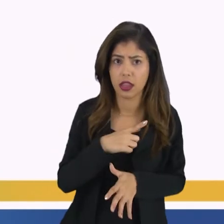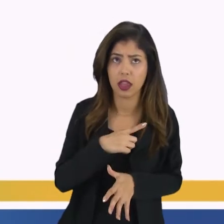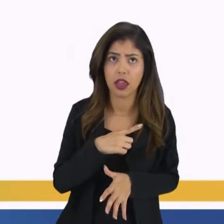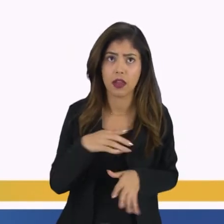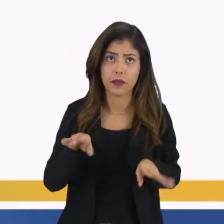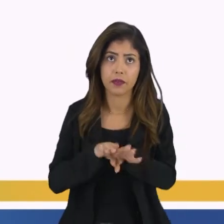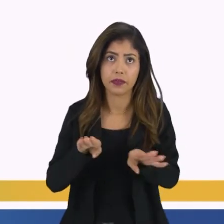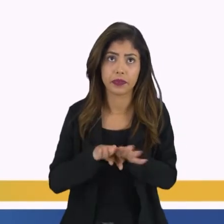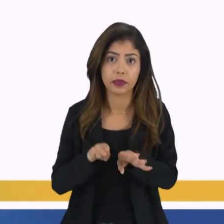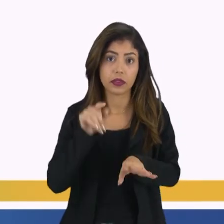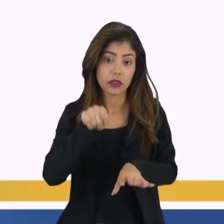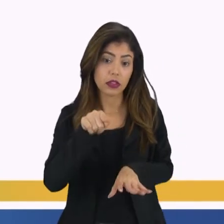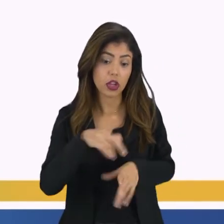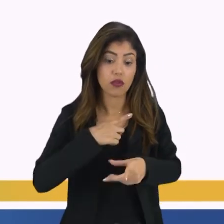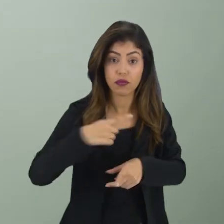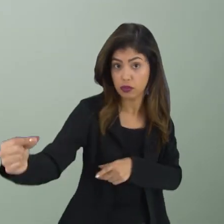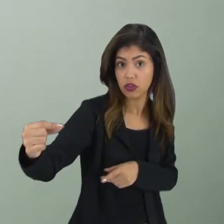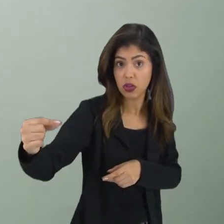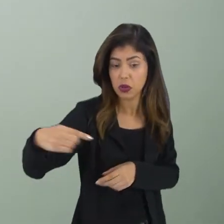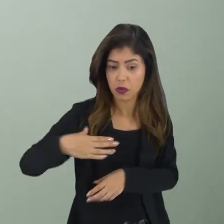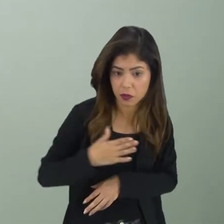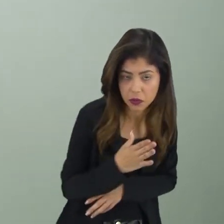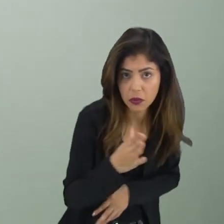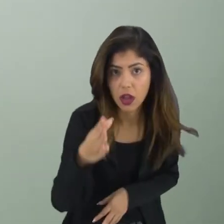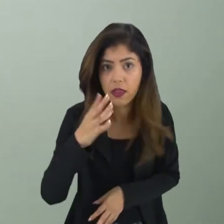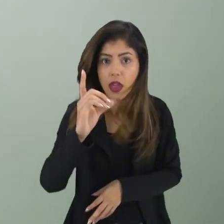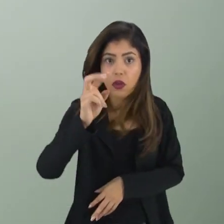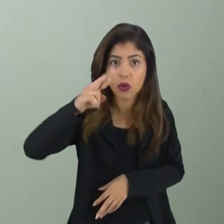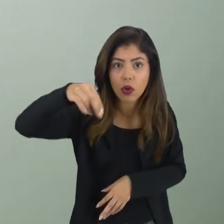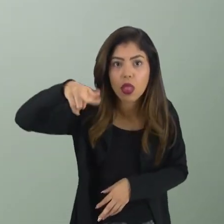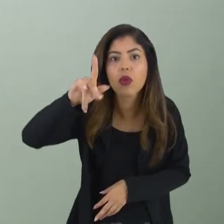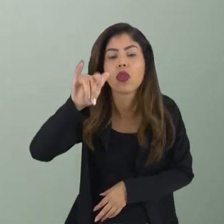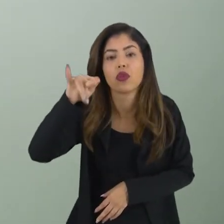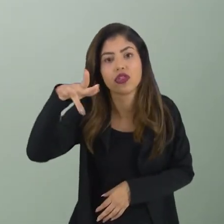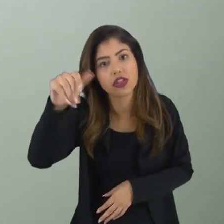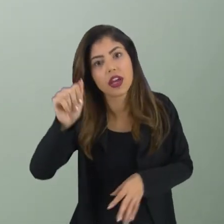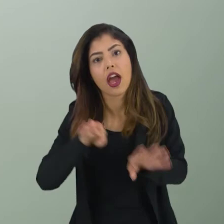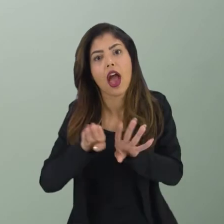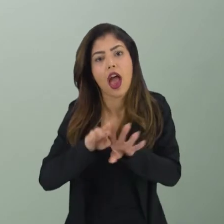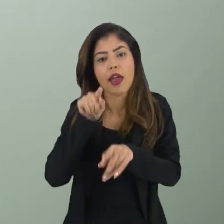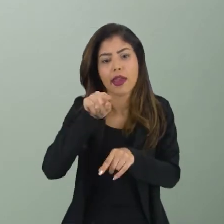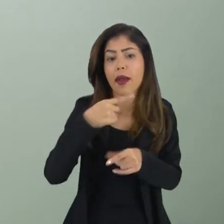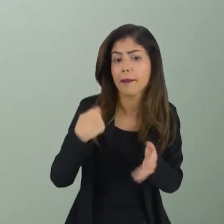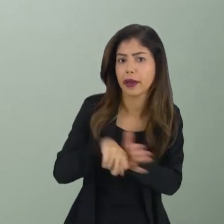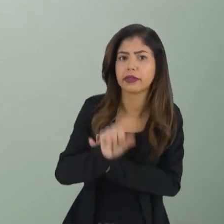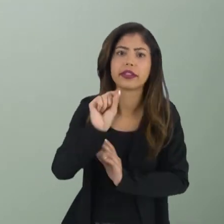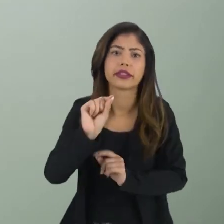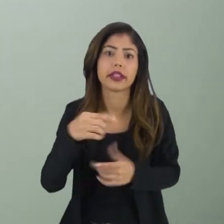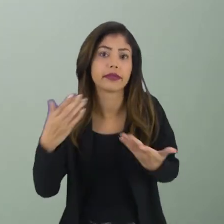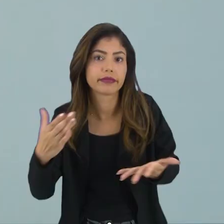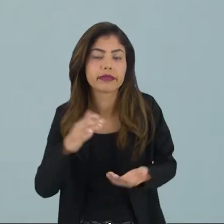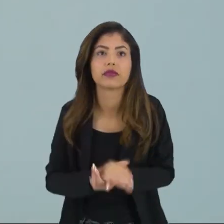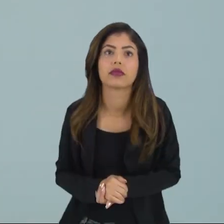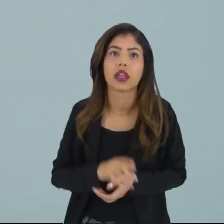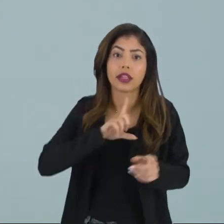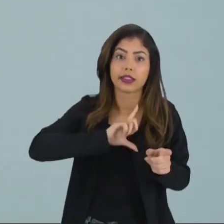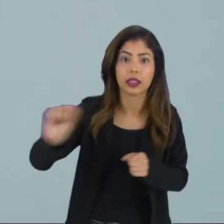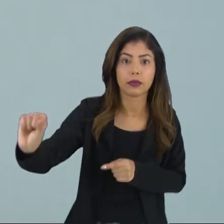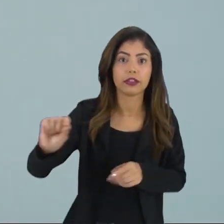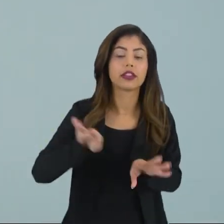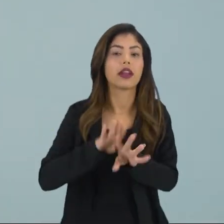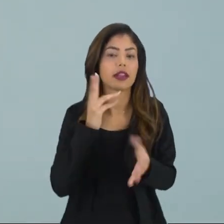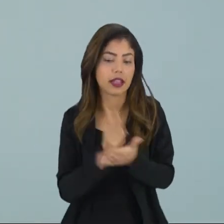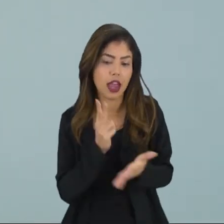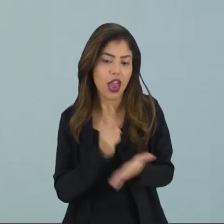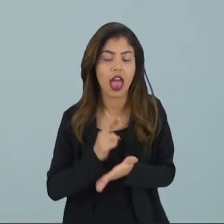narrador, exatamente fugindo um pouquinho da cronologia. Lembra que é uma narrativa não linear? Pois é, aqui a questão está pedindo esse conhecimento. E sempre fugindo da forma do